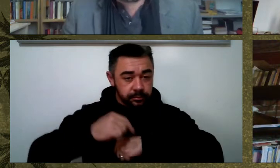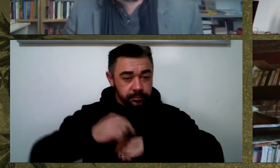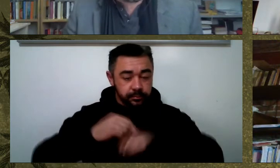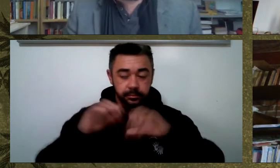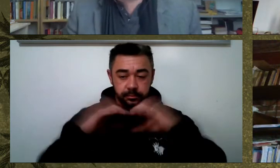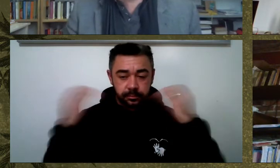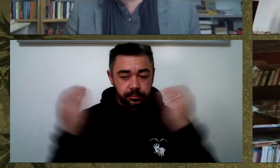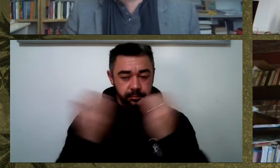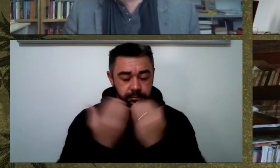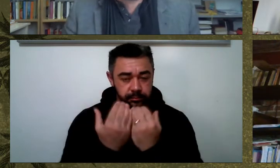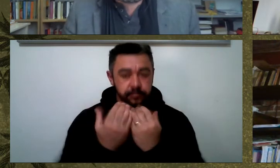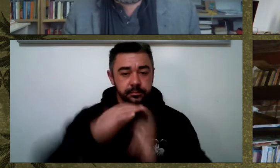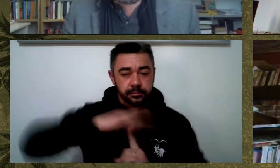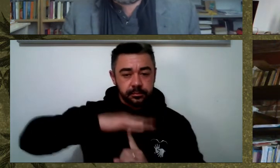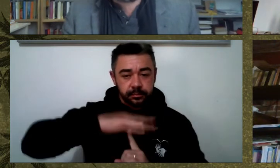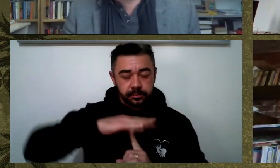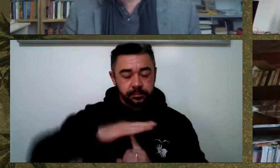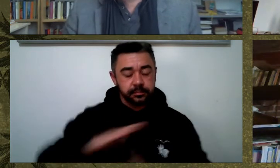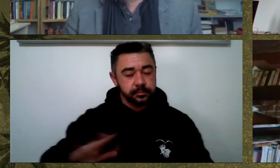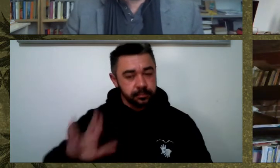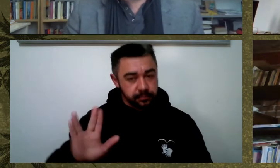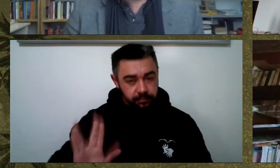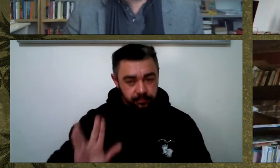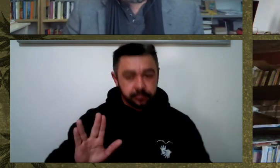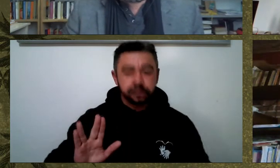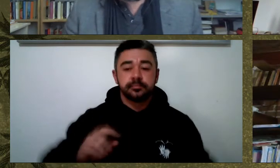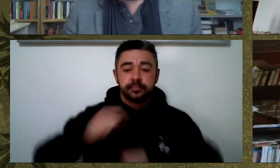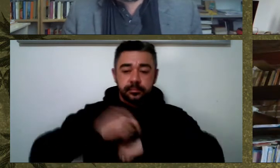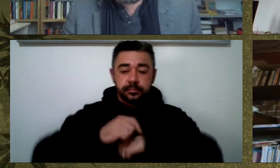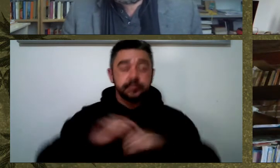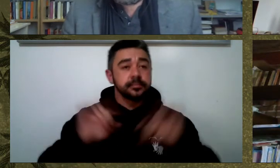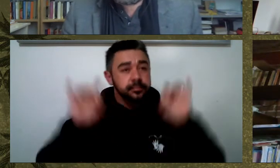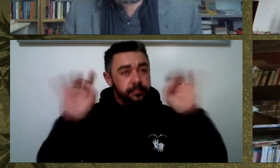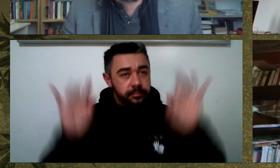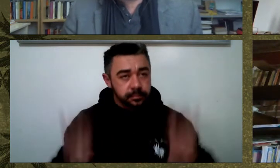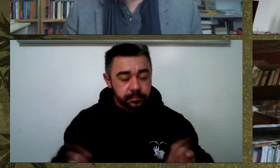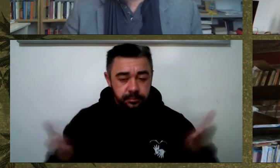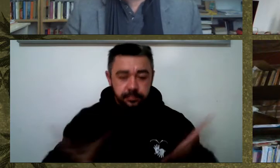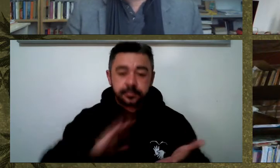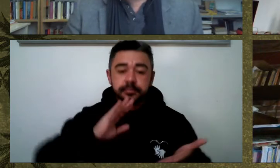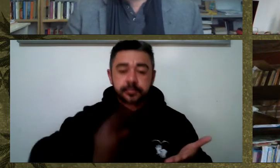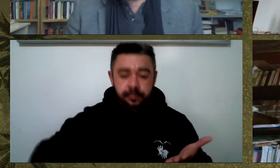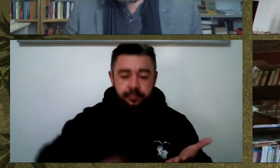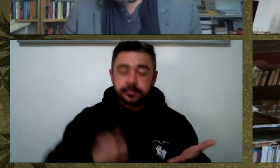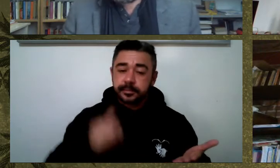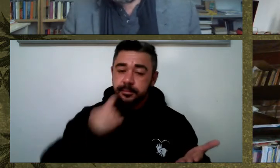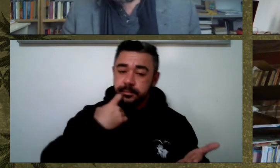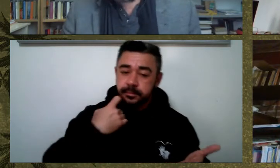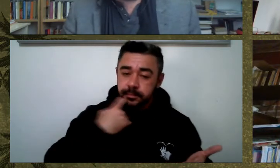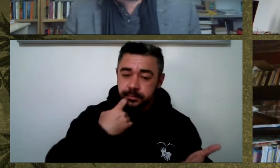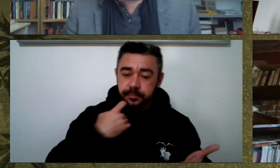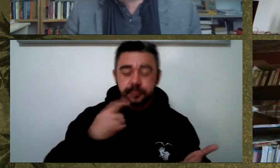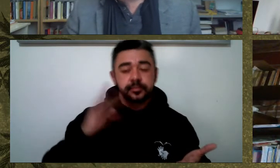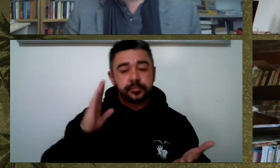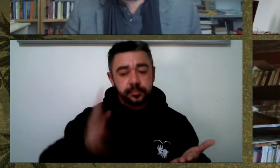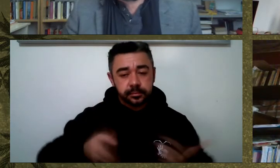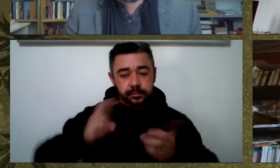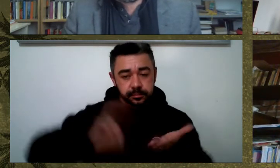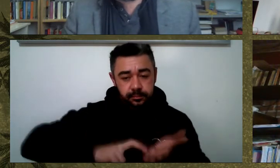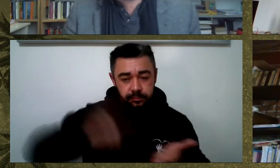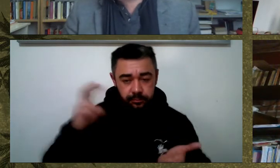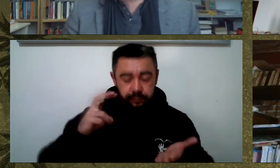Paranaense da Cannabis, um momento muito especial nesta tarde de sexta-feira. Nós tivemos pela manhã uma discussão